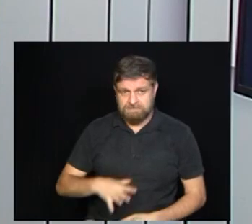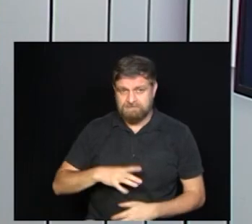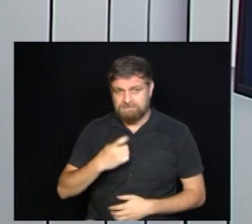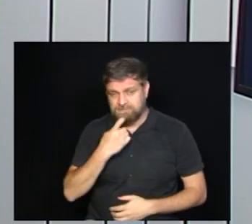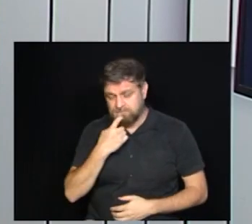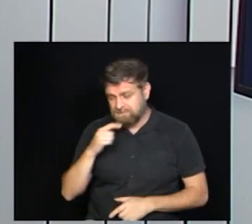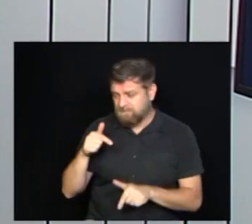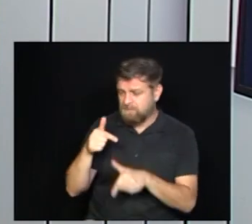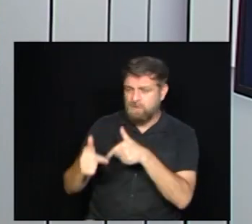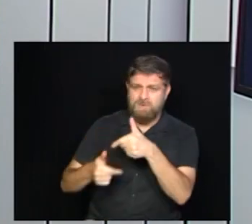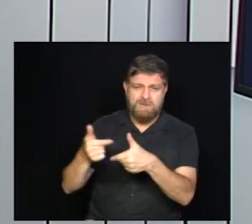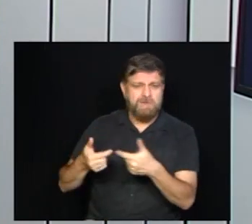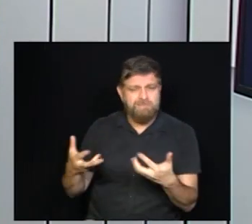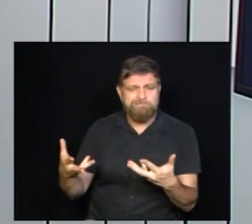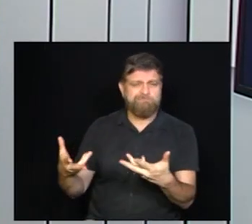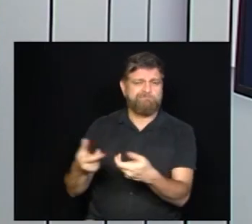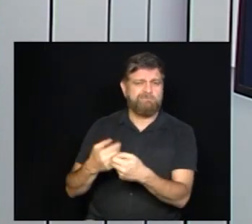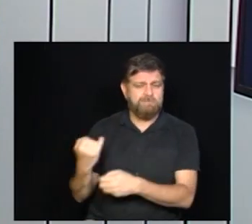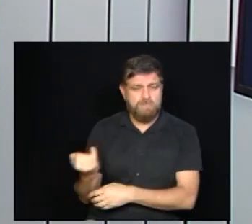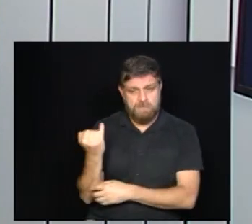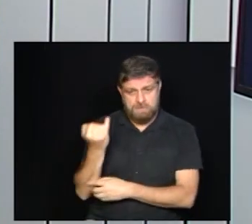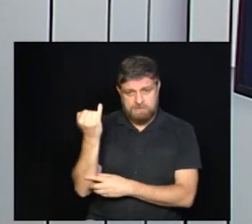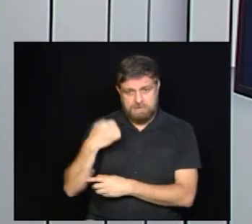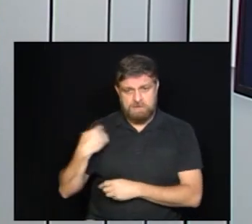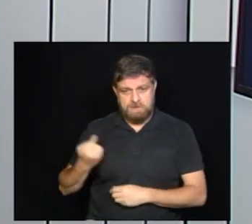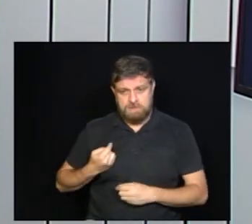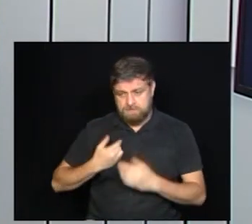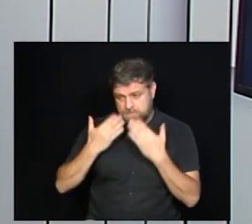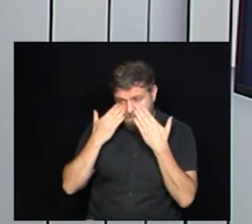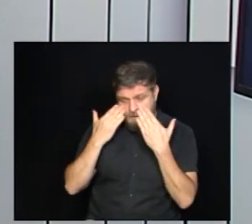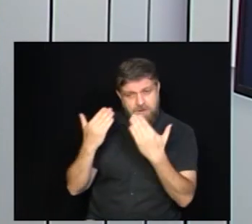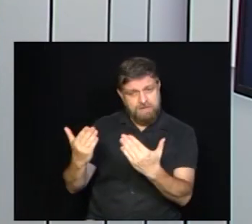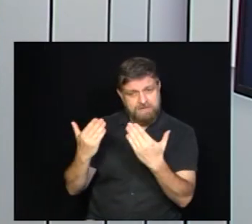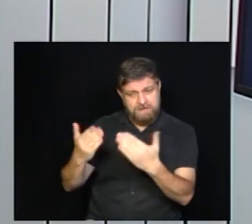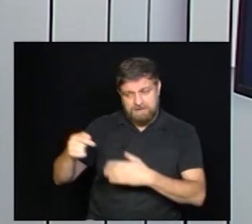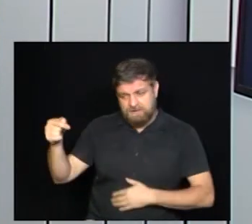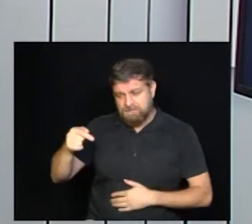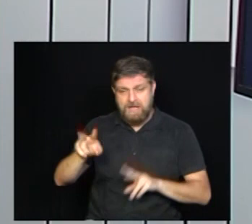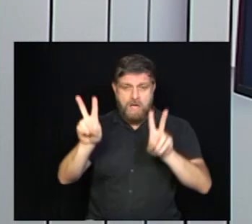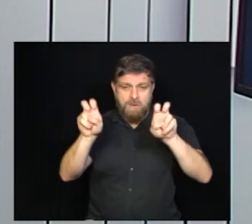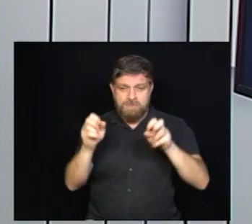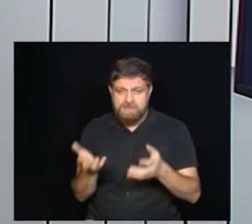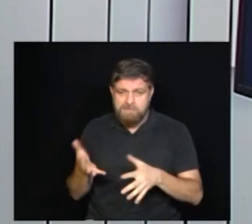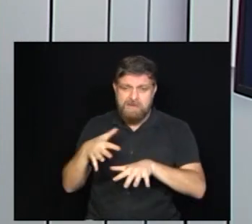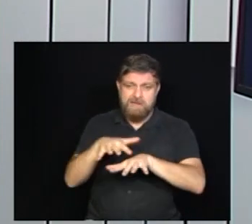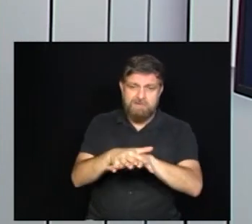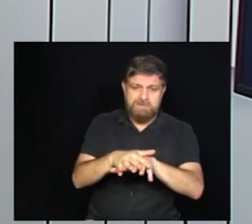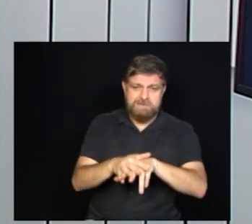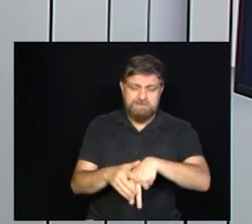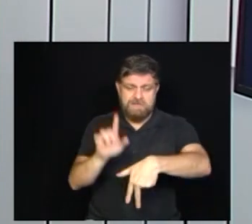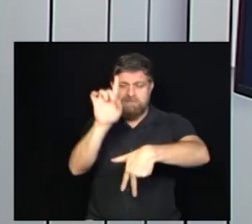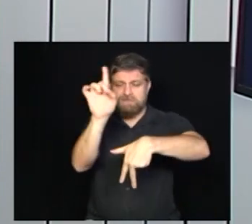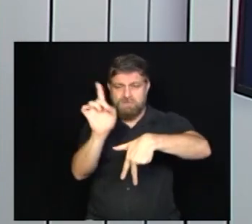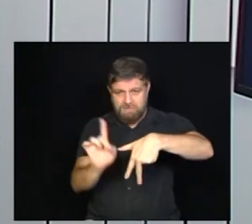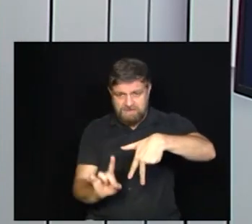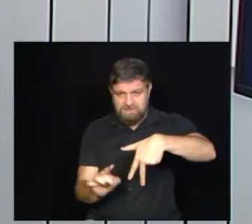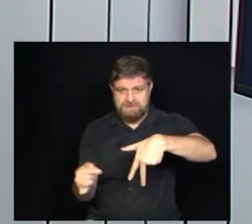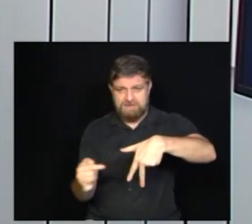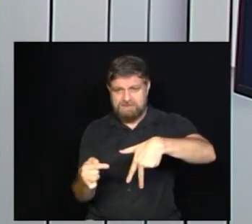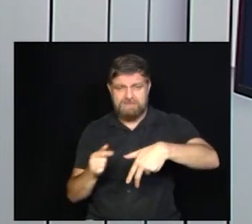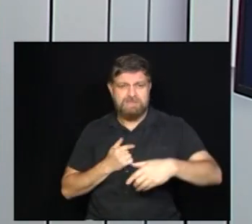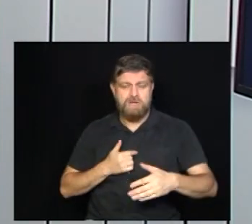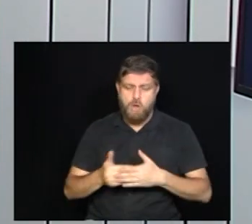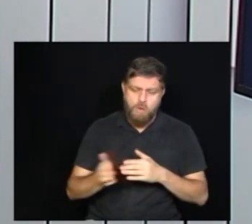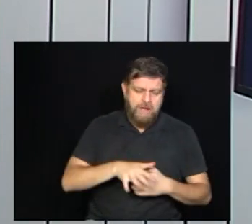este trabalho muito importante que nós acabamos de mostrar sobre inclusão para essas pessoas com deficiência, seja